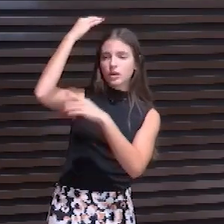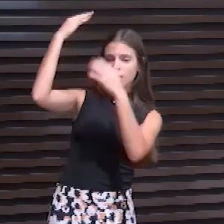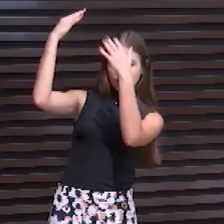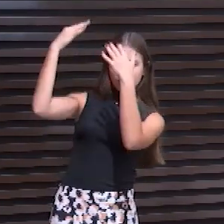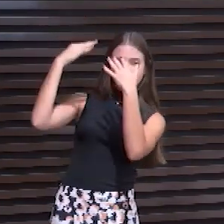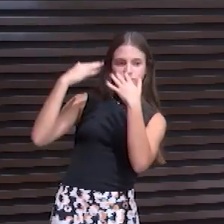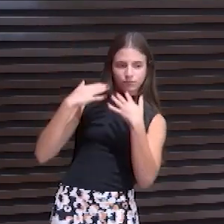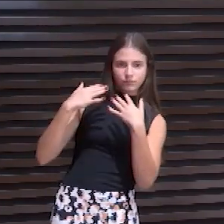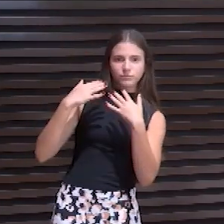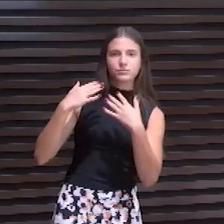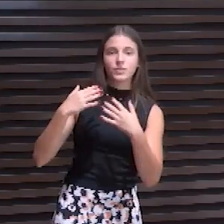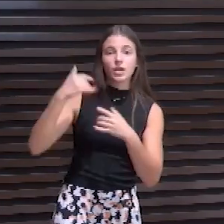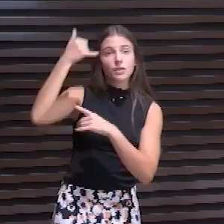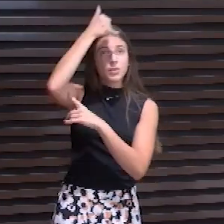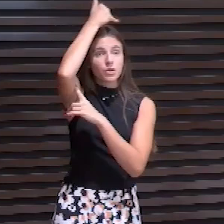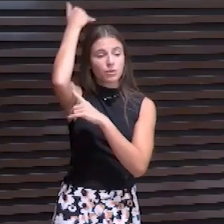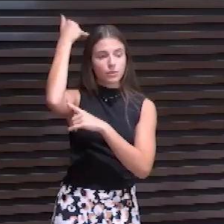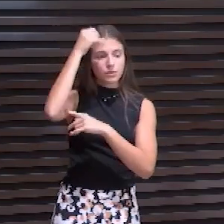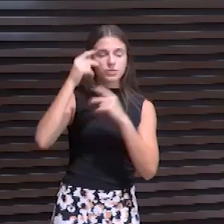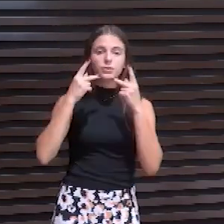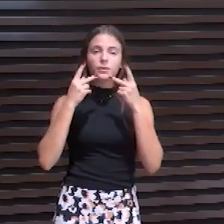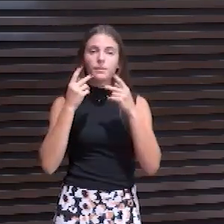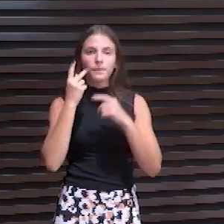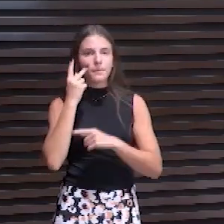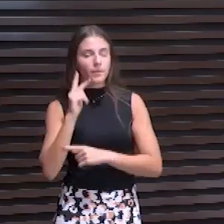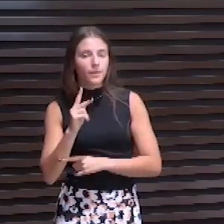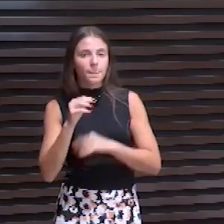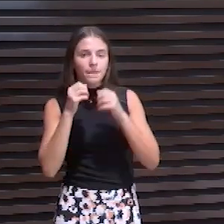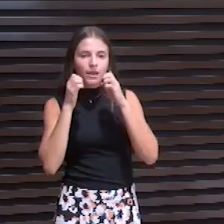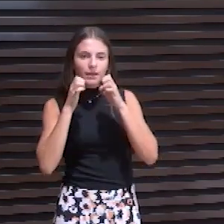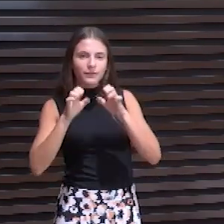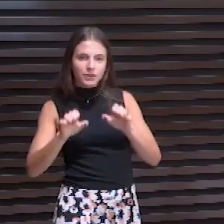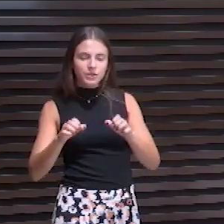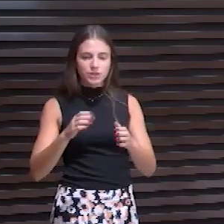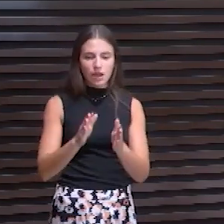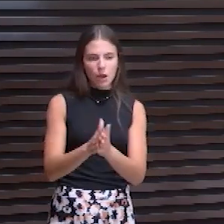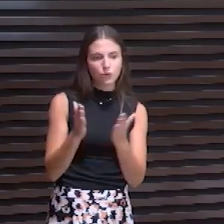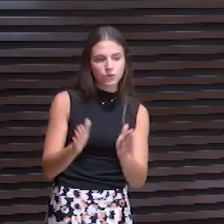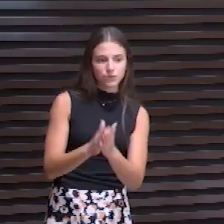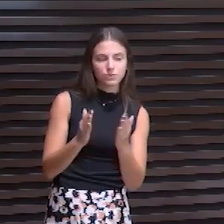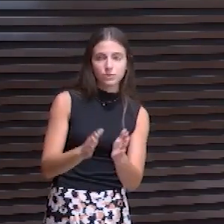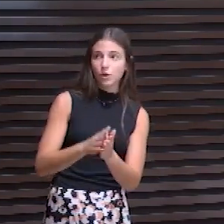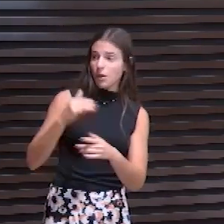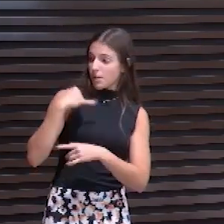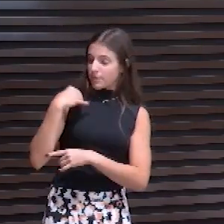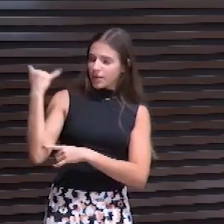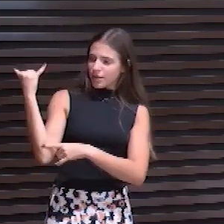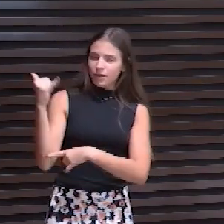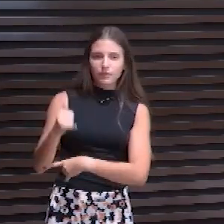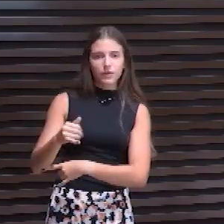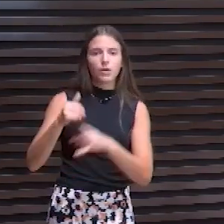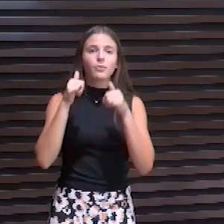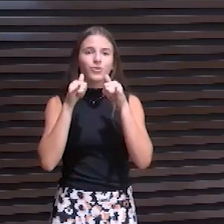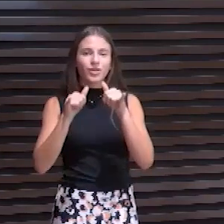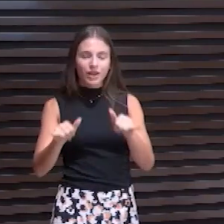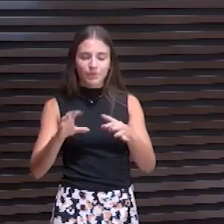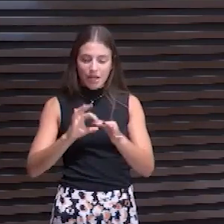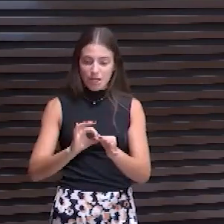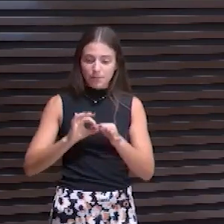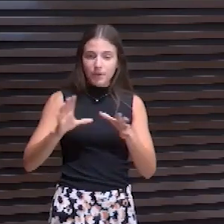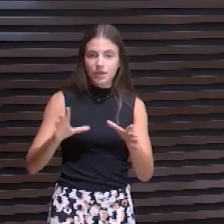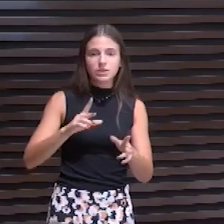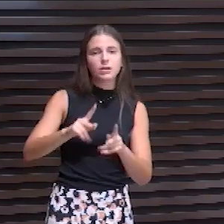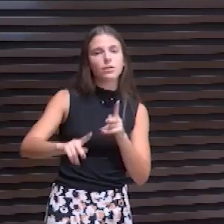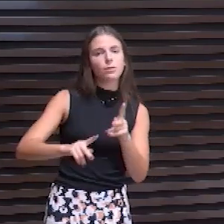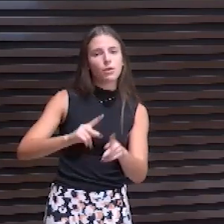que me ungiu para evangelizar os pobres, enviou-me para proclamar libertação aos cativos e restauração